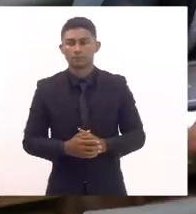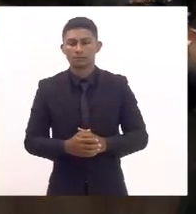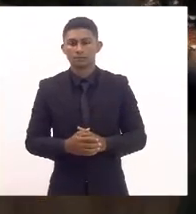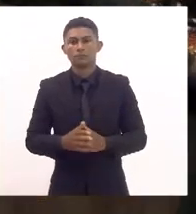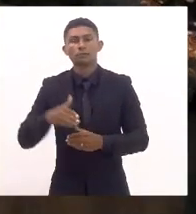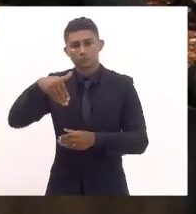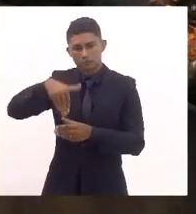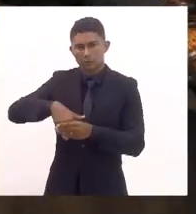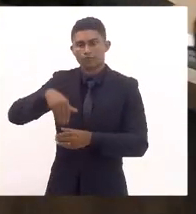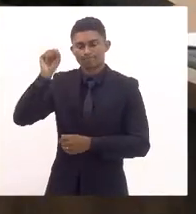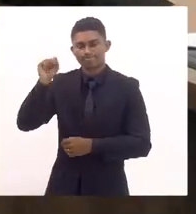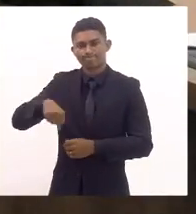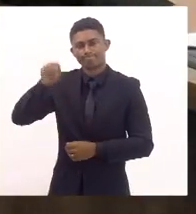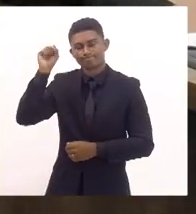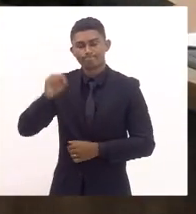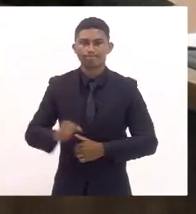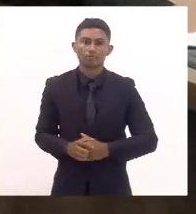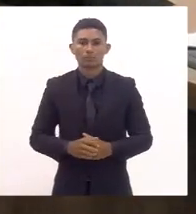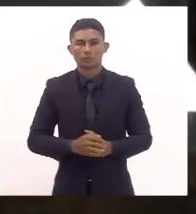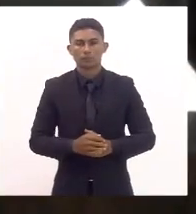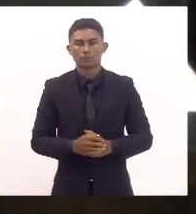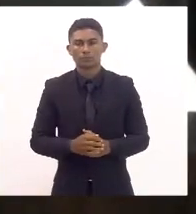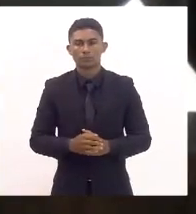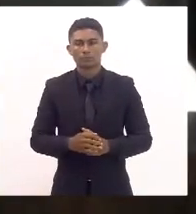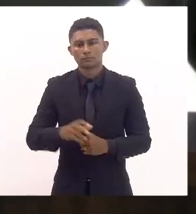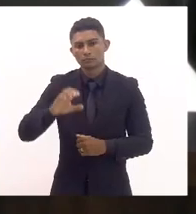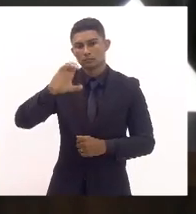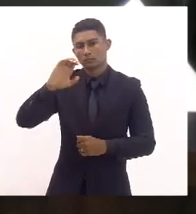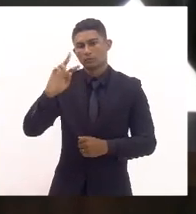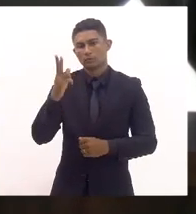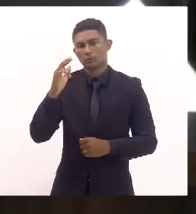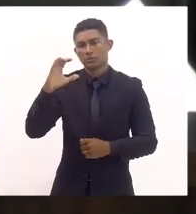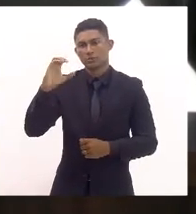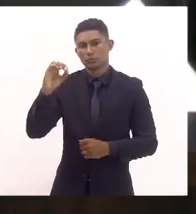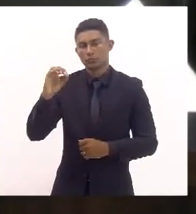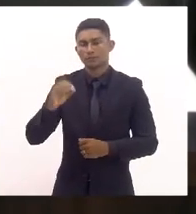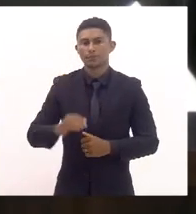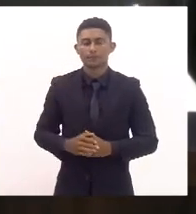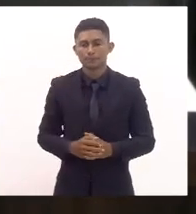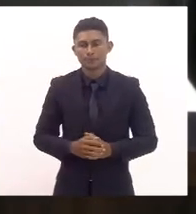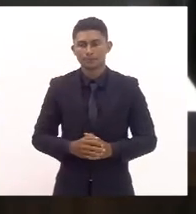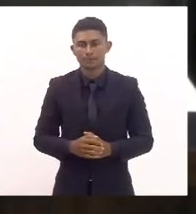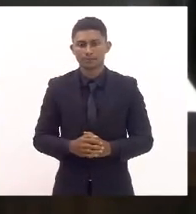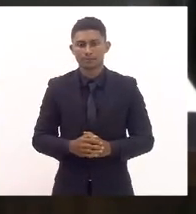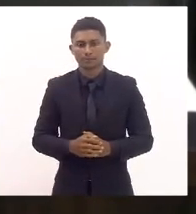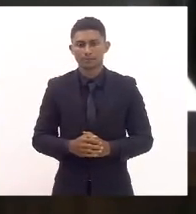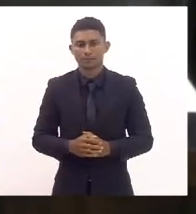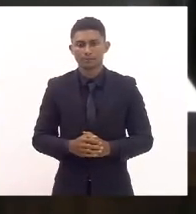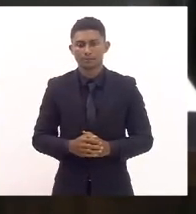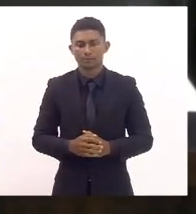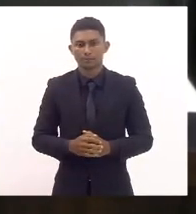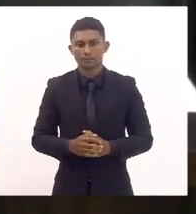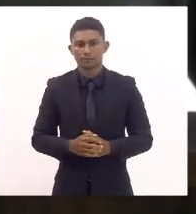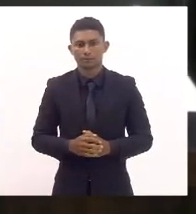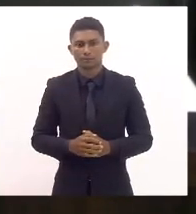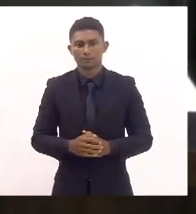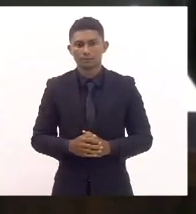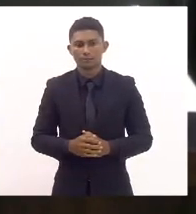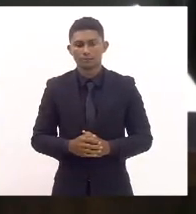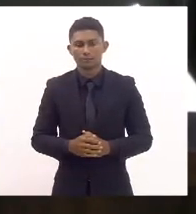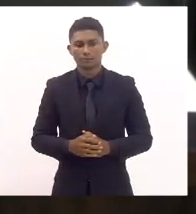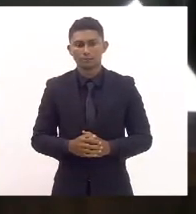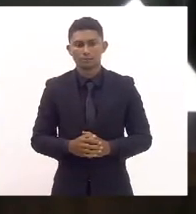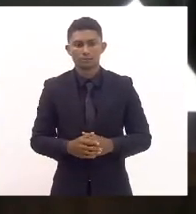Eu voto sim Presidente Deputado Chico Machado o deputado Chico Machado